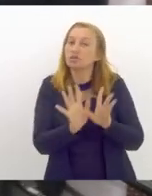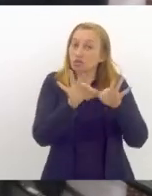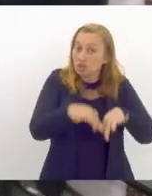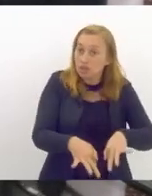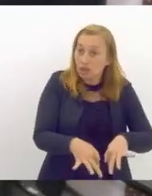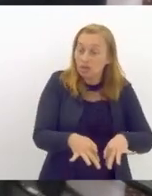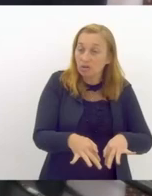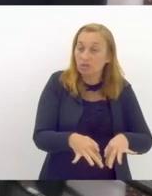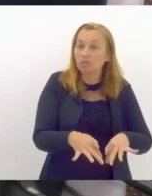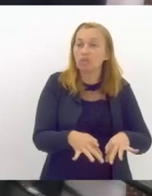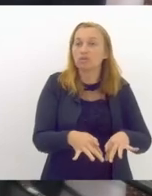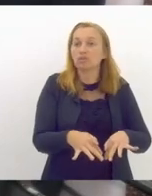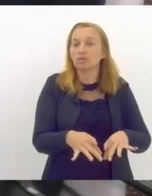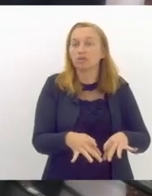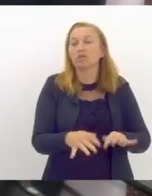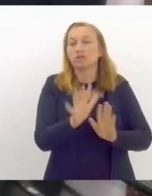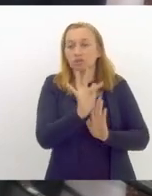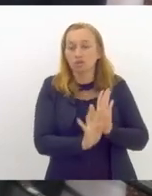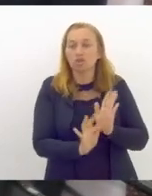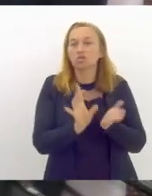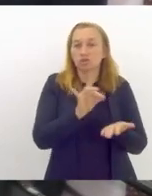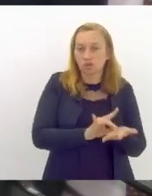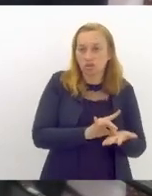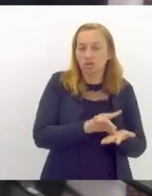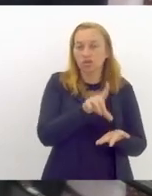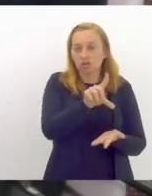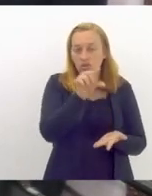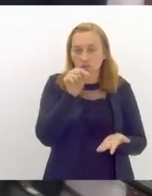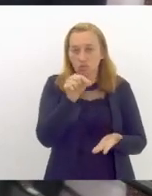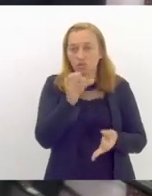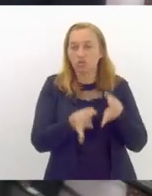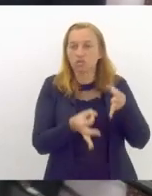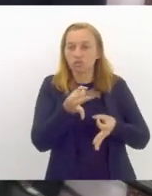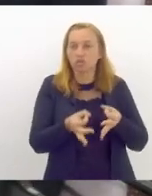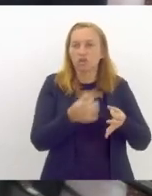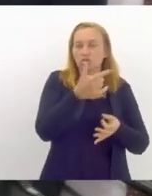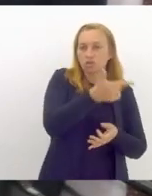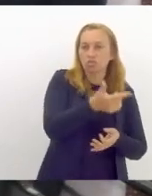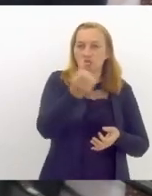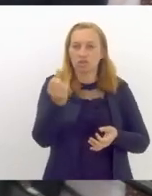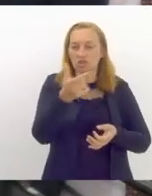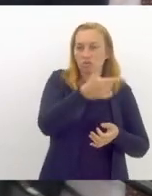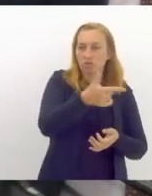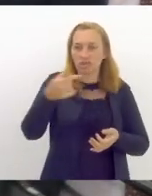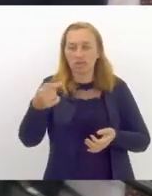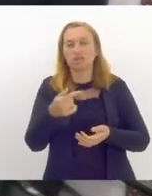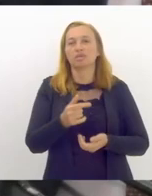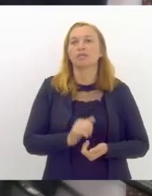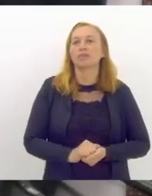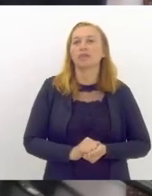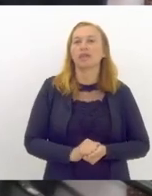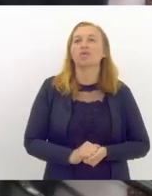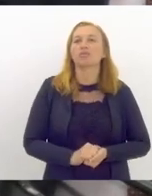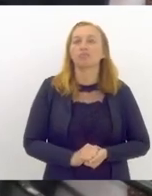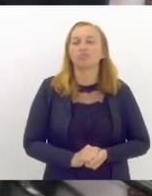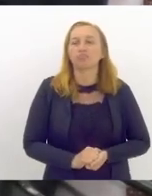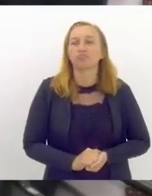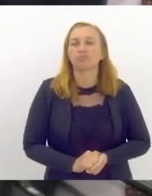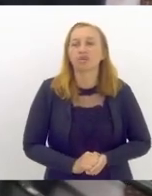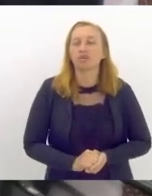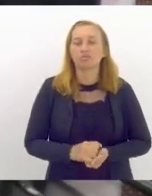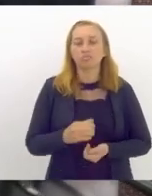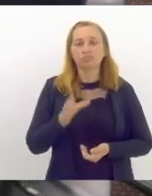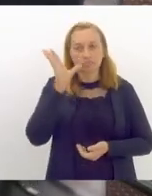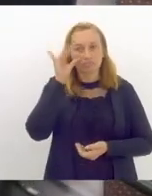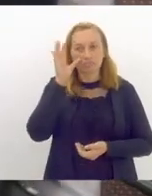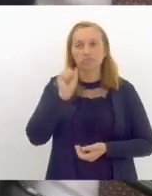acabou consagrando o texto original da decisão que data de 2006 para 2007 2007 Então se tivesse conhecimento eu acho que